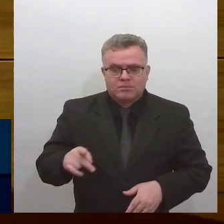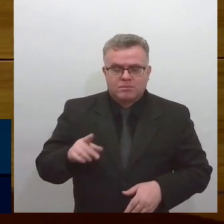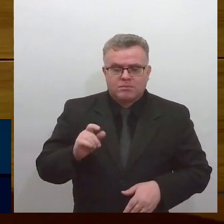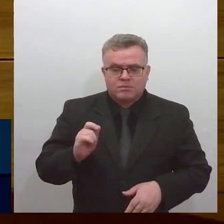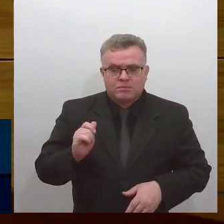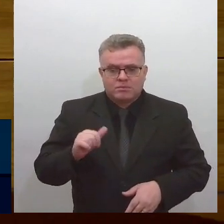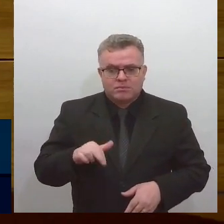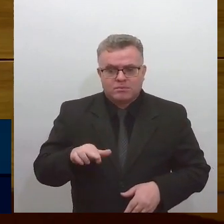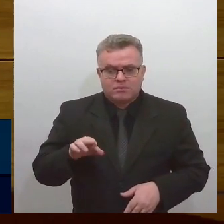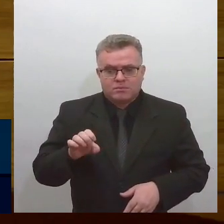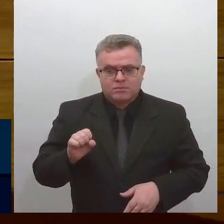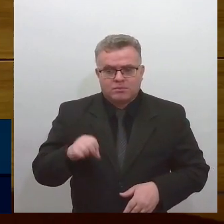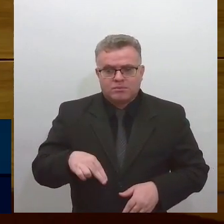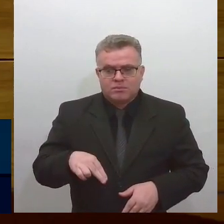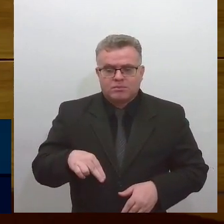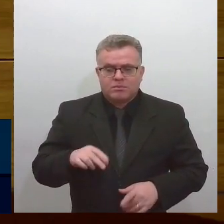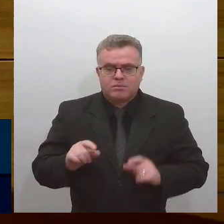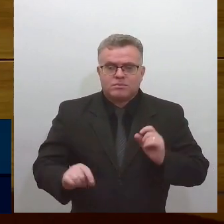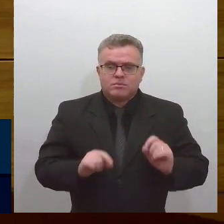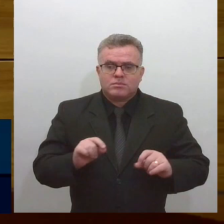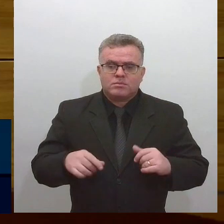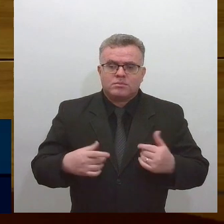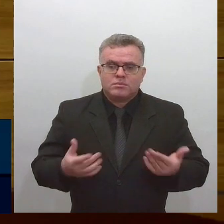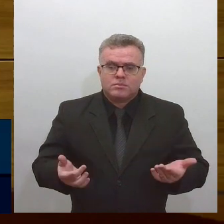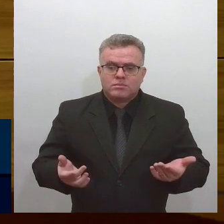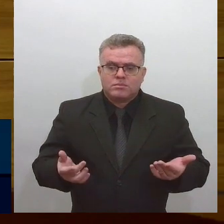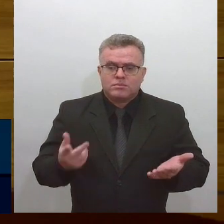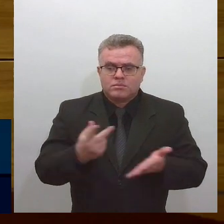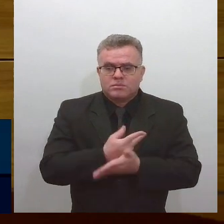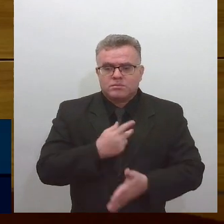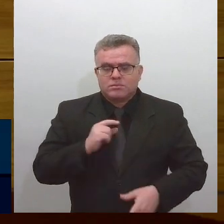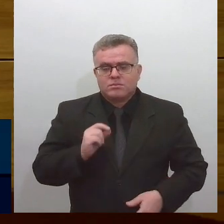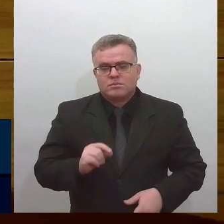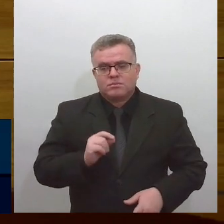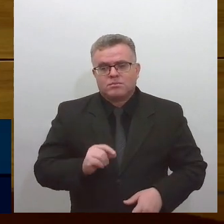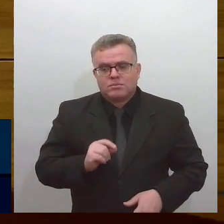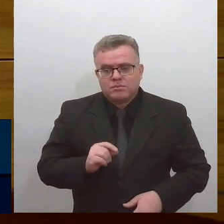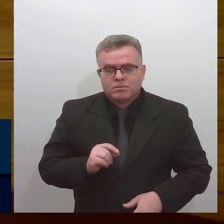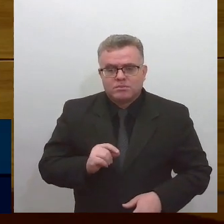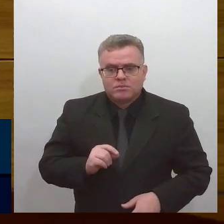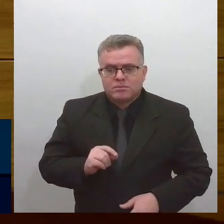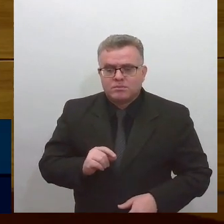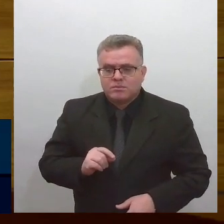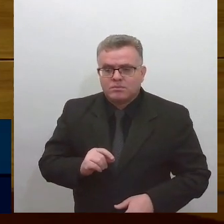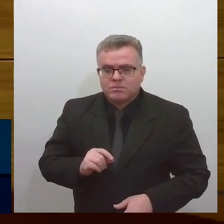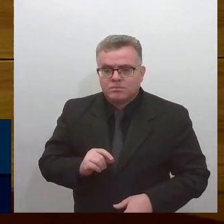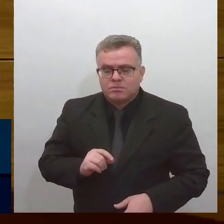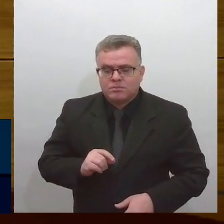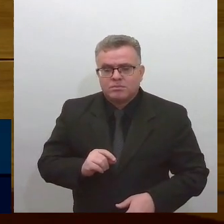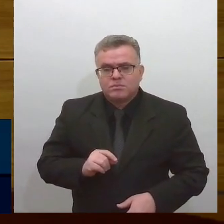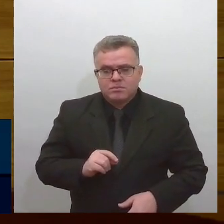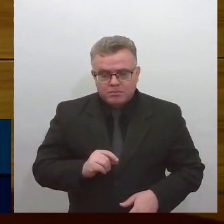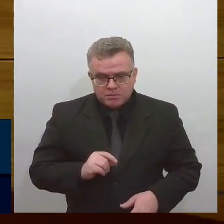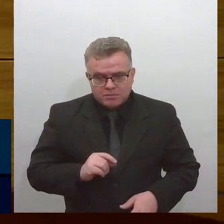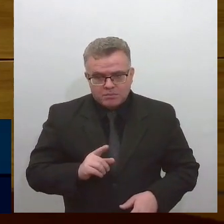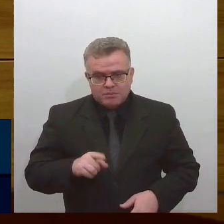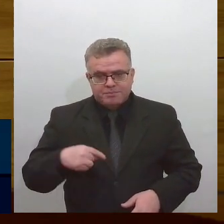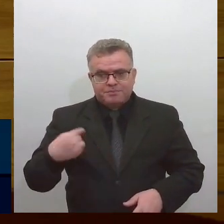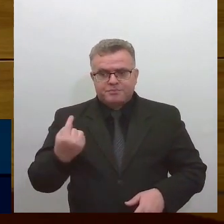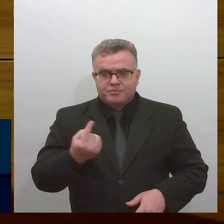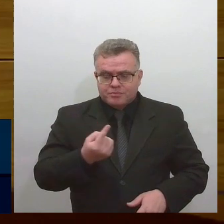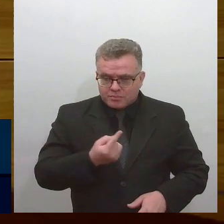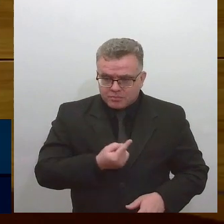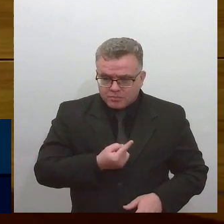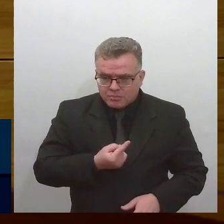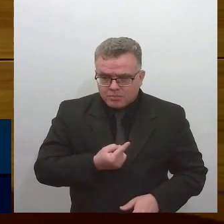bom né e mas o que que acontece e normalmente essas vias vicinais que chegam na